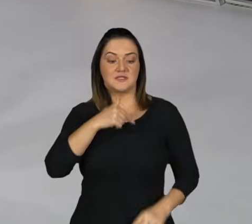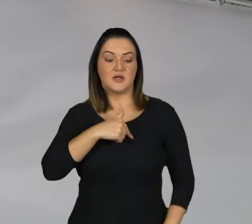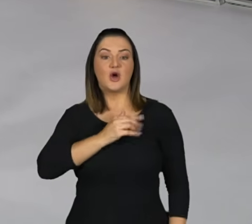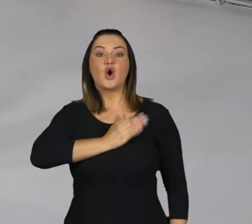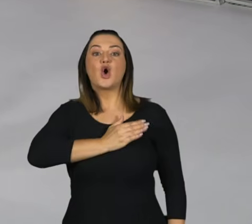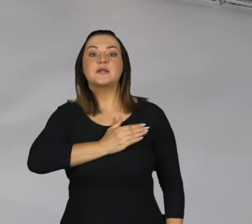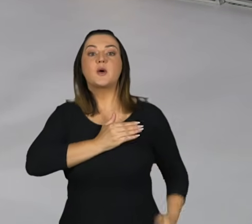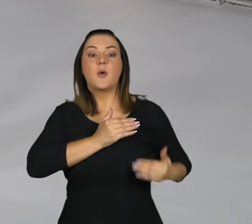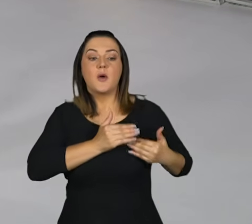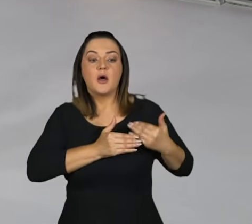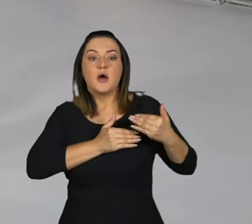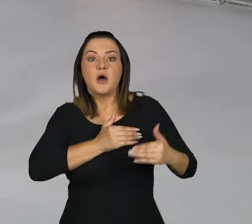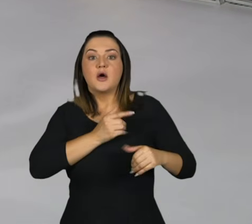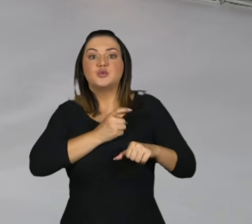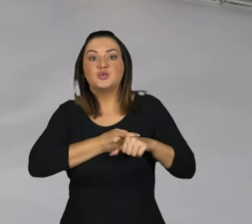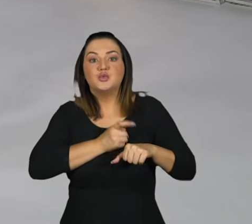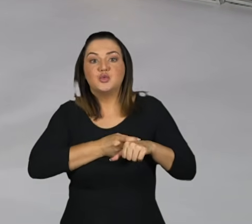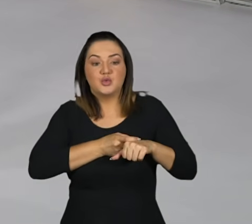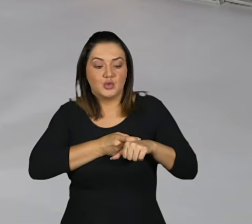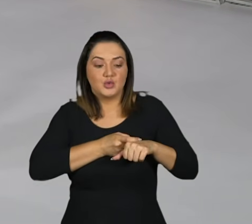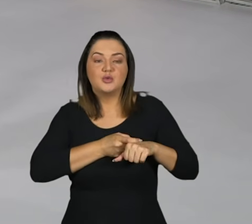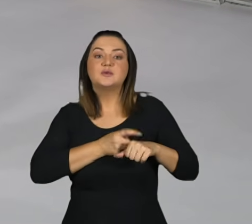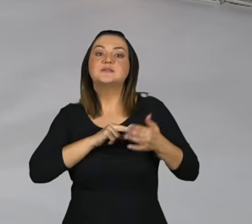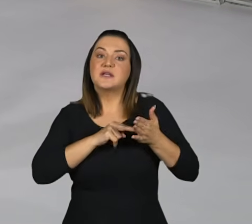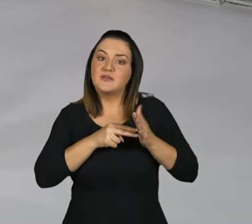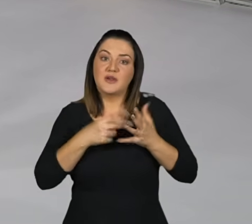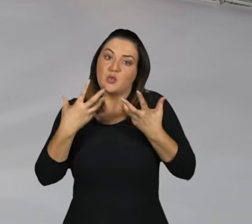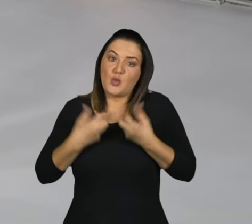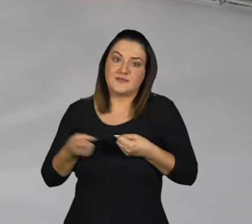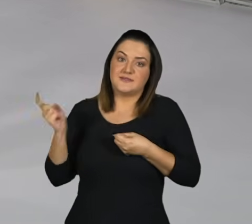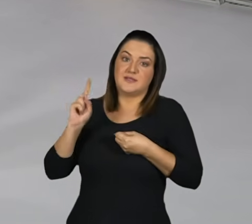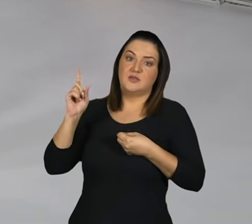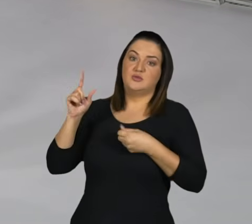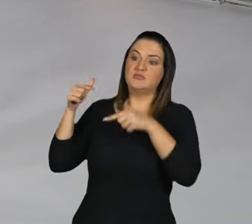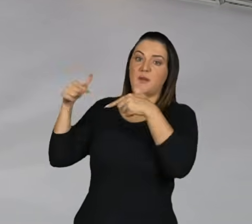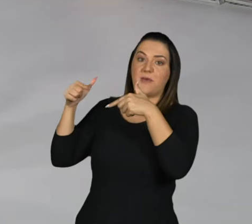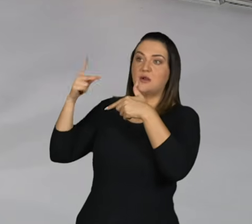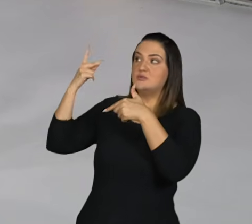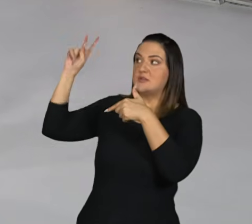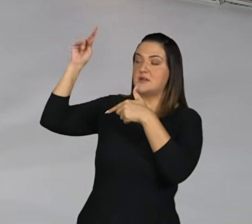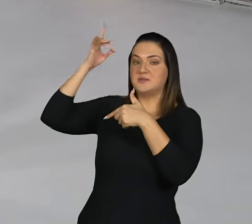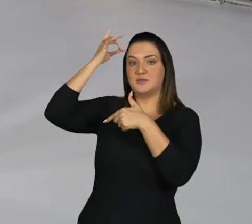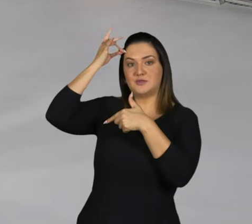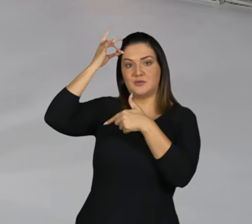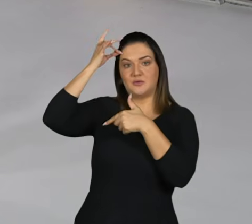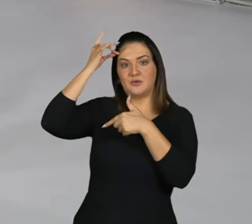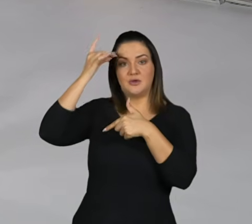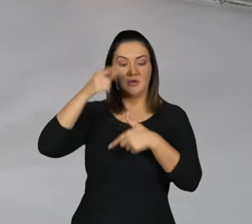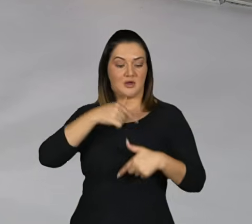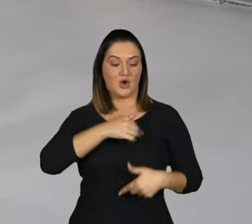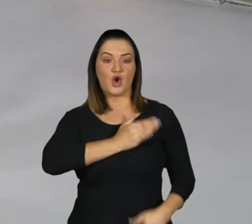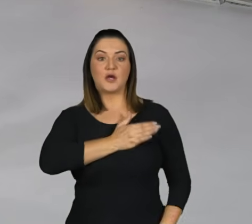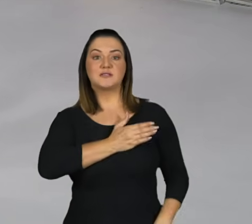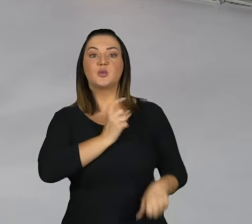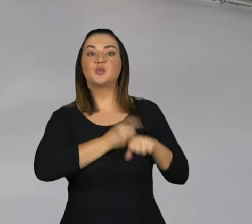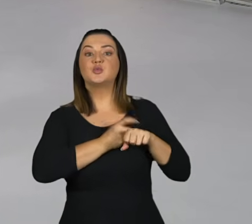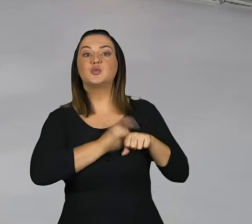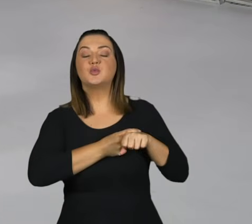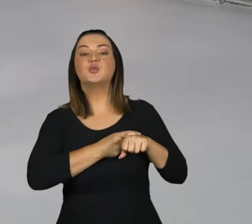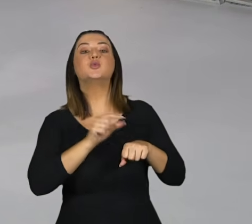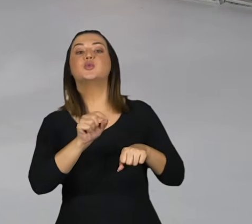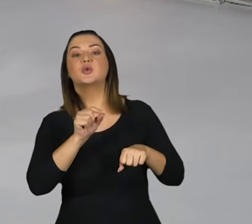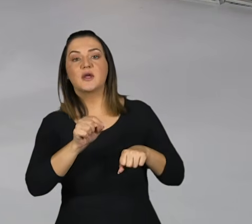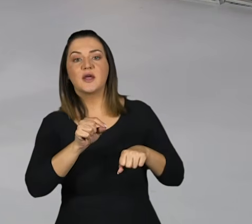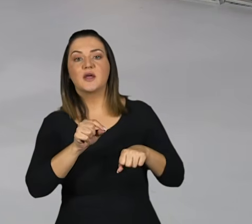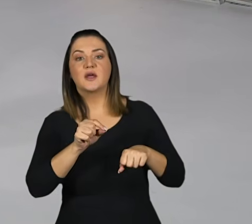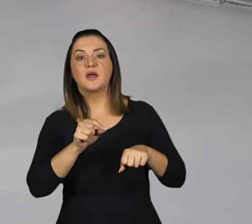o coração significa não aceitar o trabalho do Espírito Santo. Endurecer o coração significa